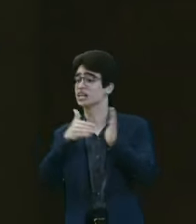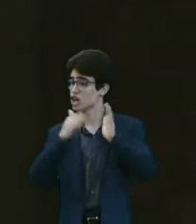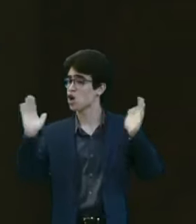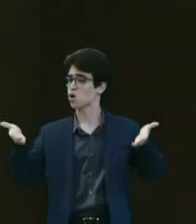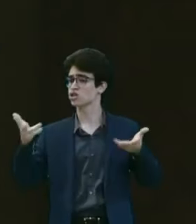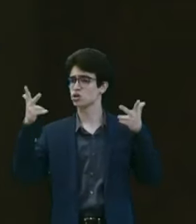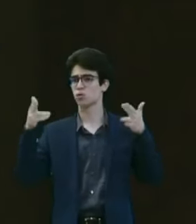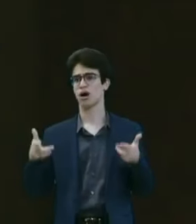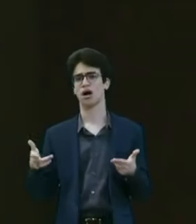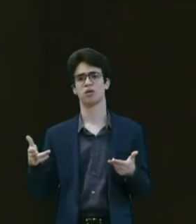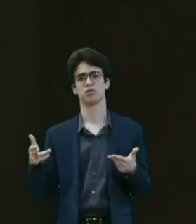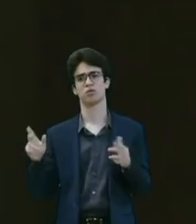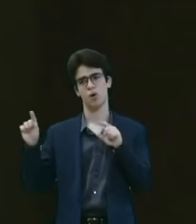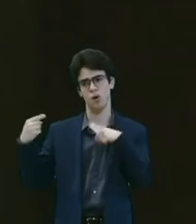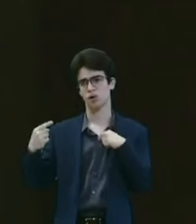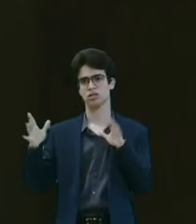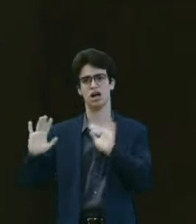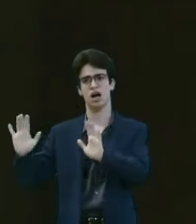assim.